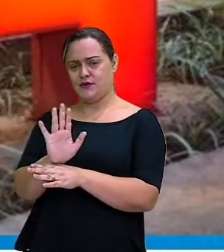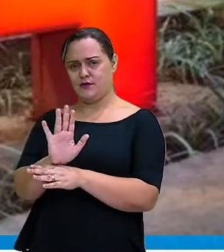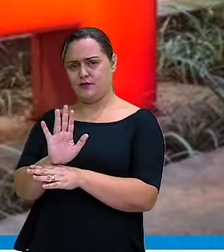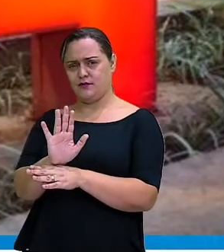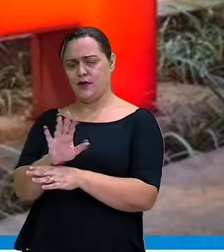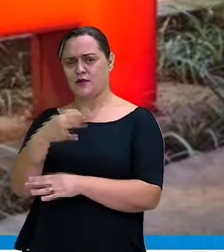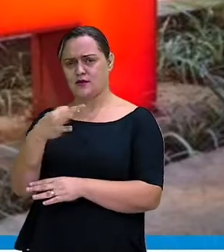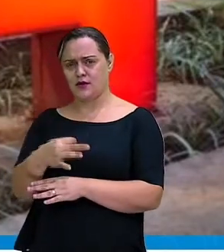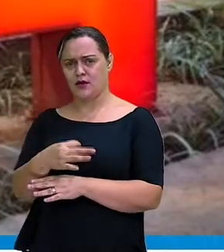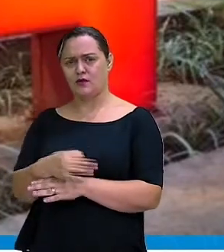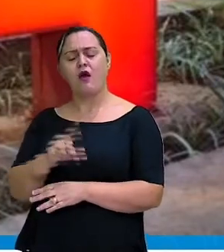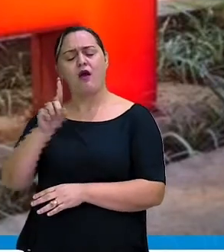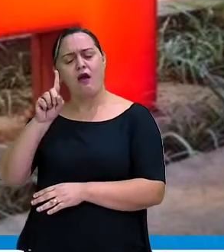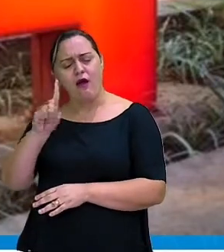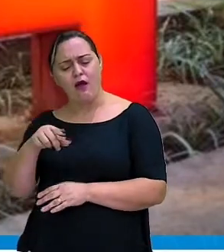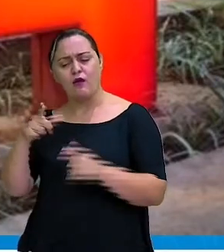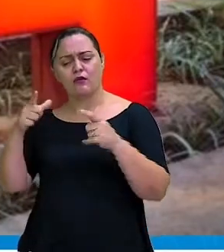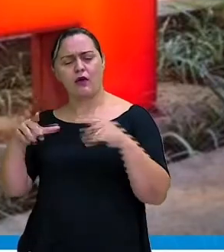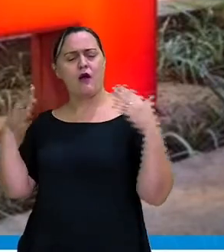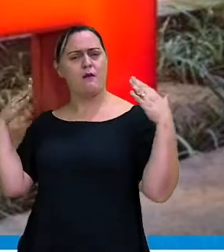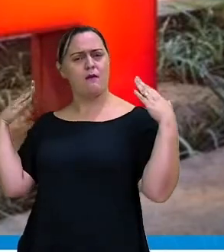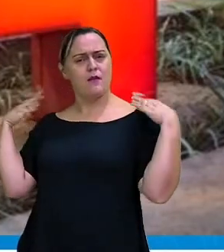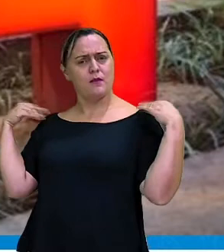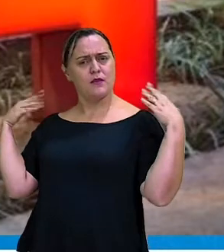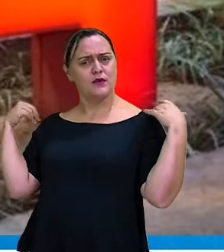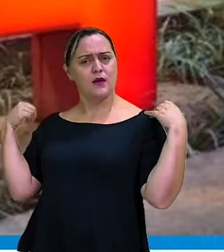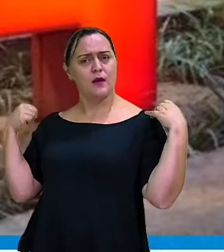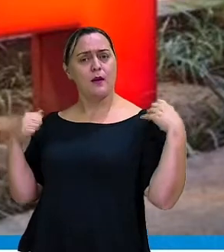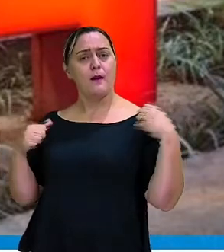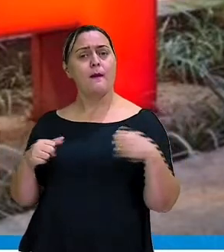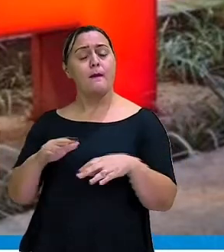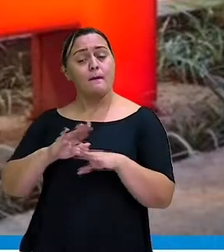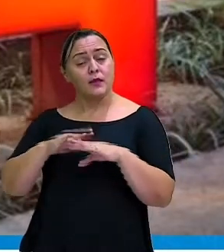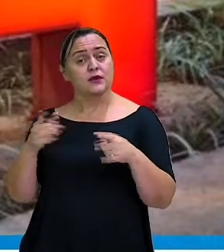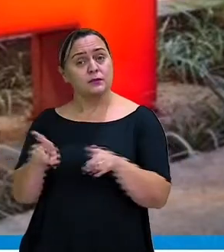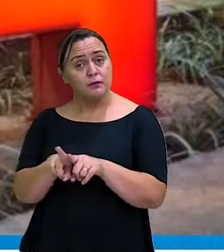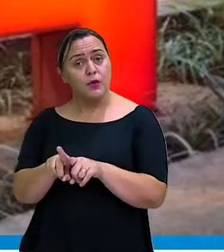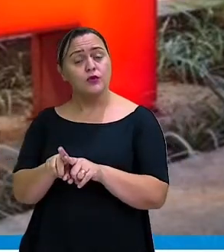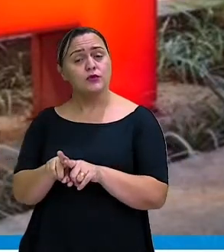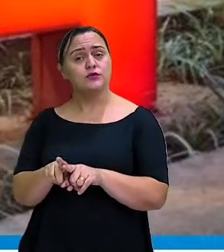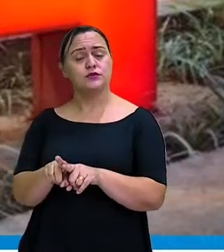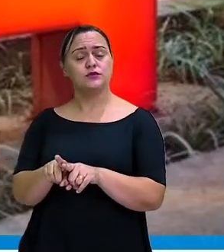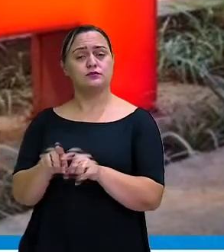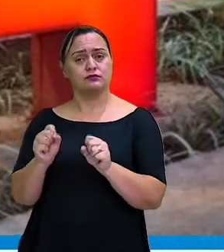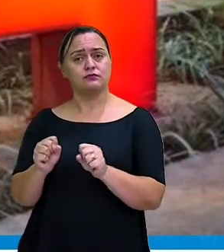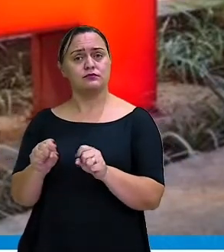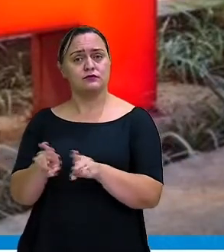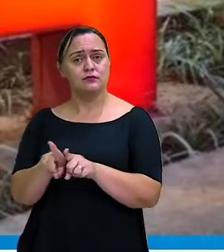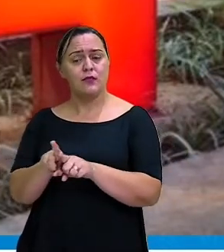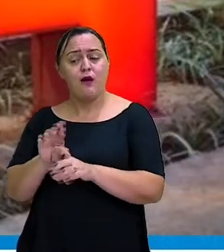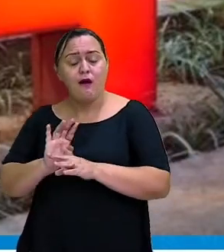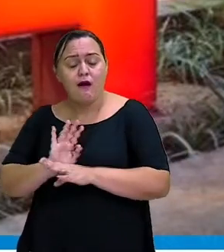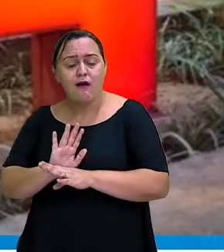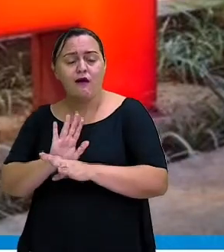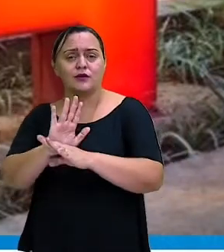limpo, sustentável. A usina solar, ele tem capacidade lá para gerar 24